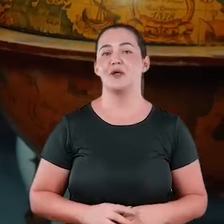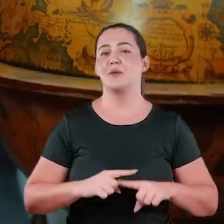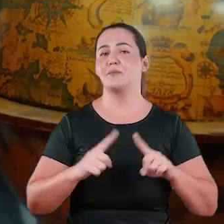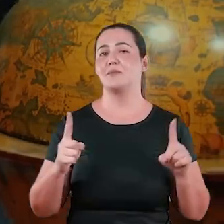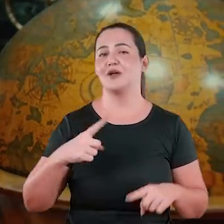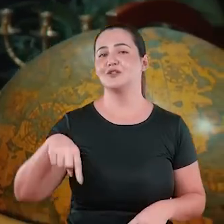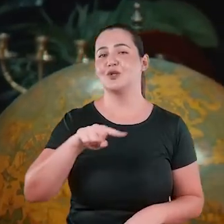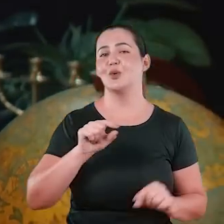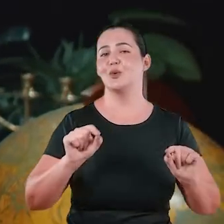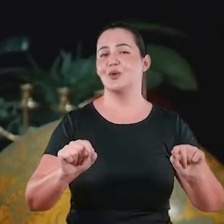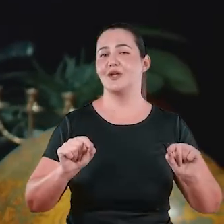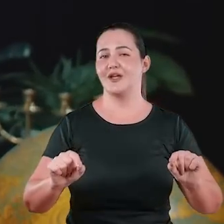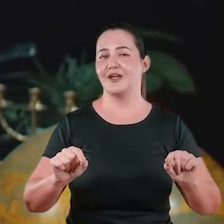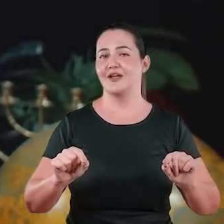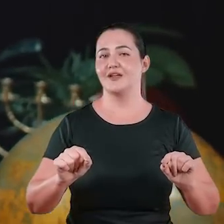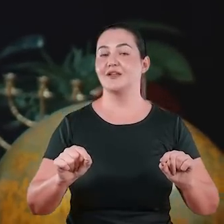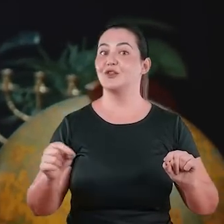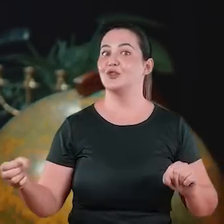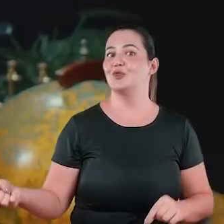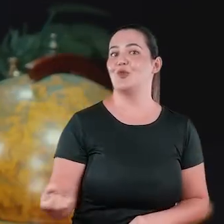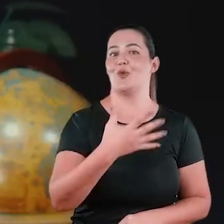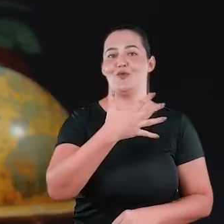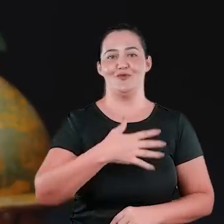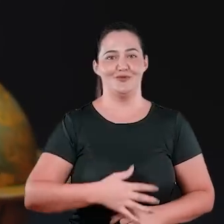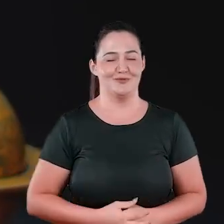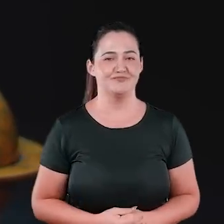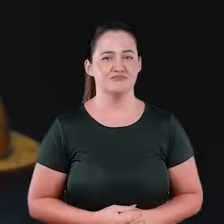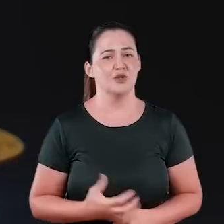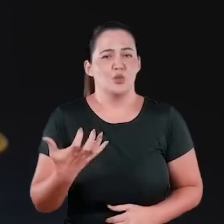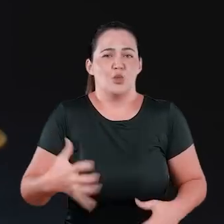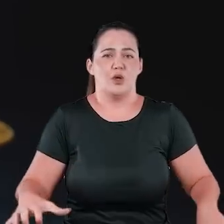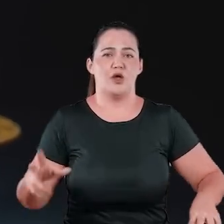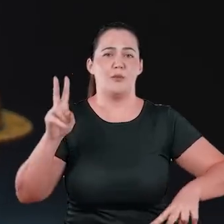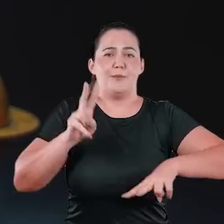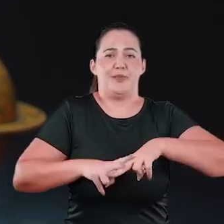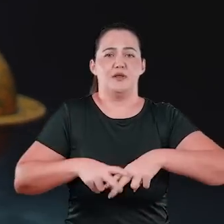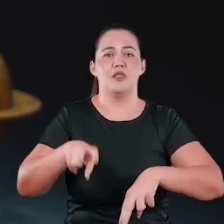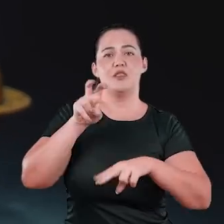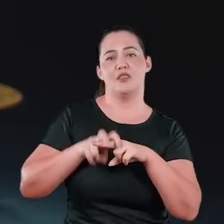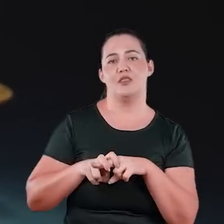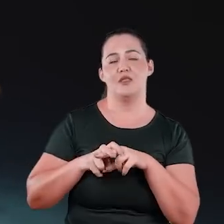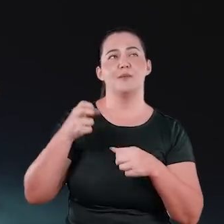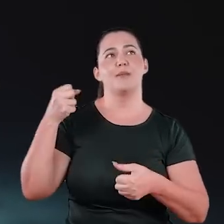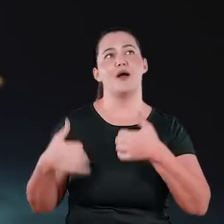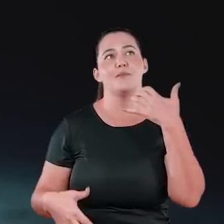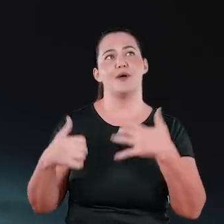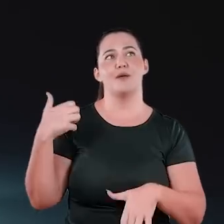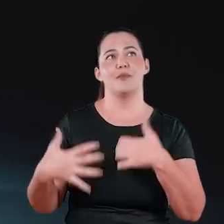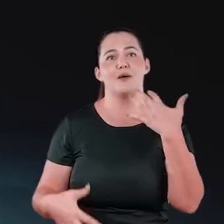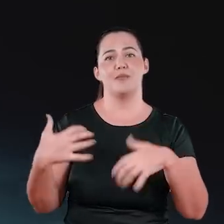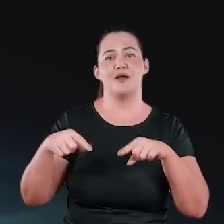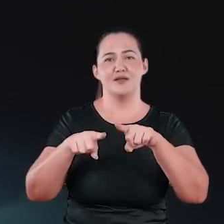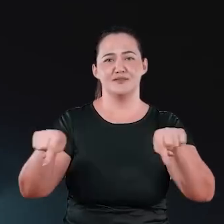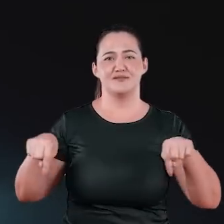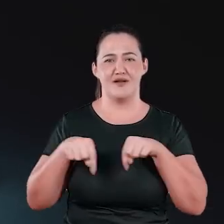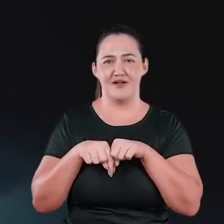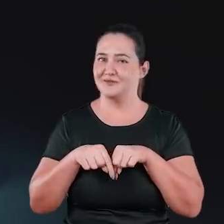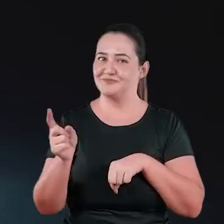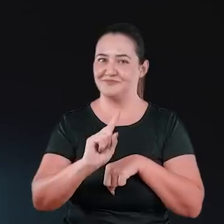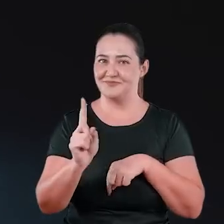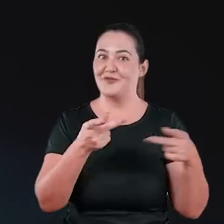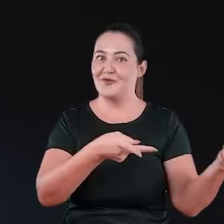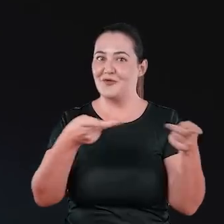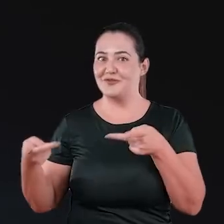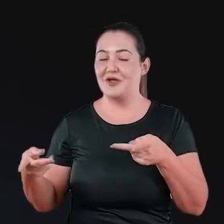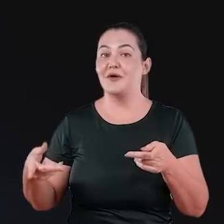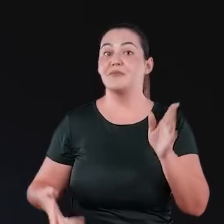só, nós estamos de cara nova. É que eu não quero ficar preso a um estúdio falando da Bíblia para você. Por isso eu quero convidá-lo para uma